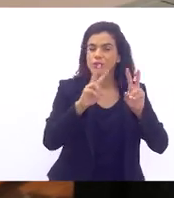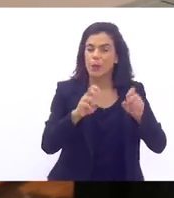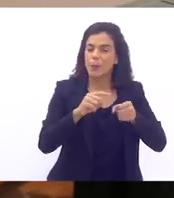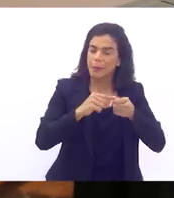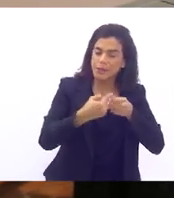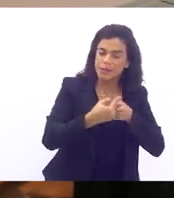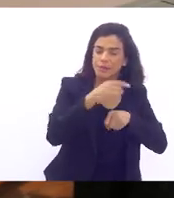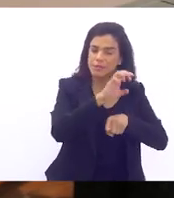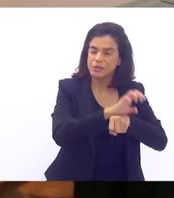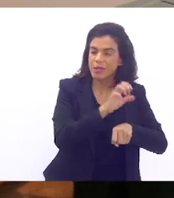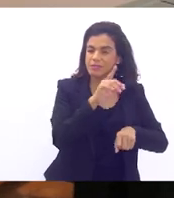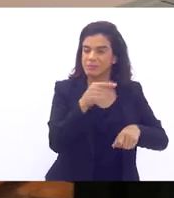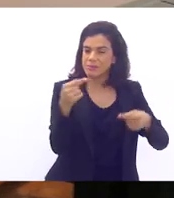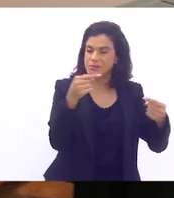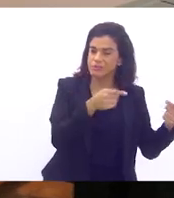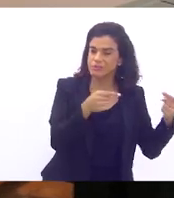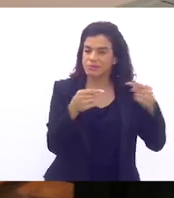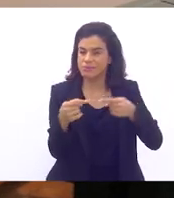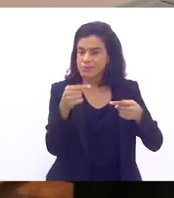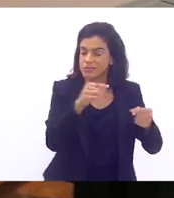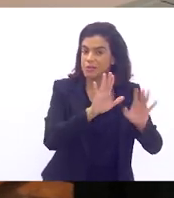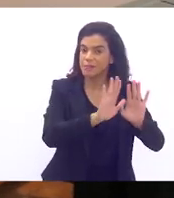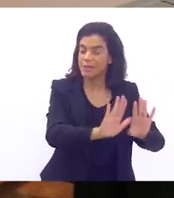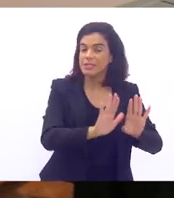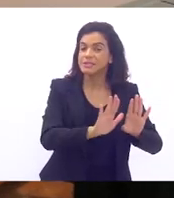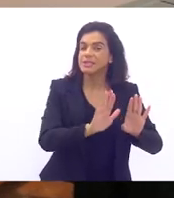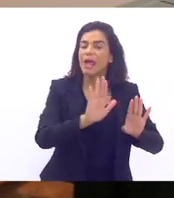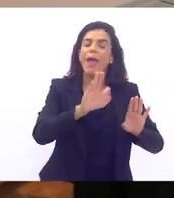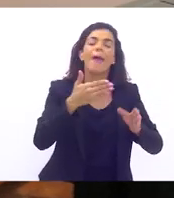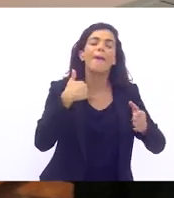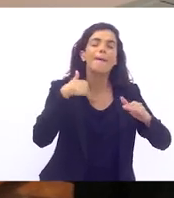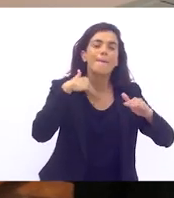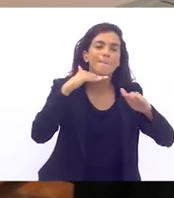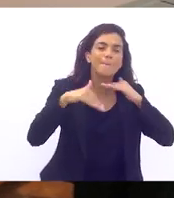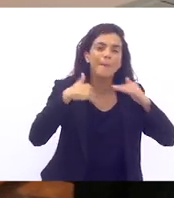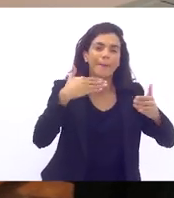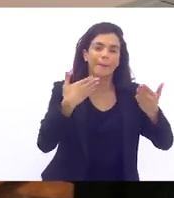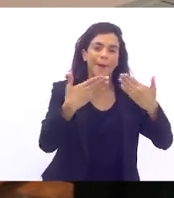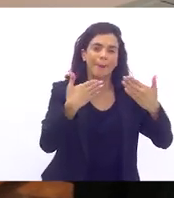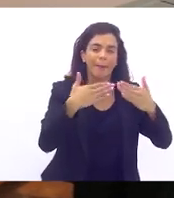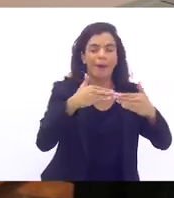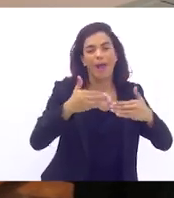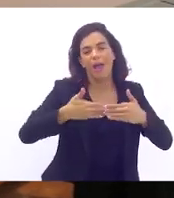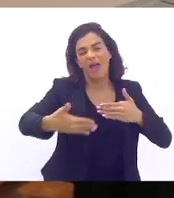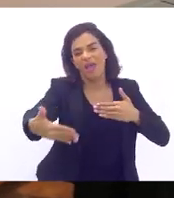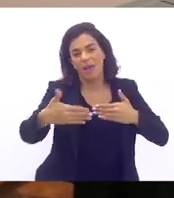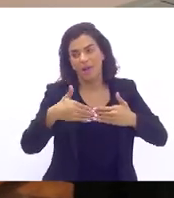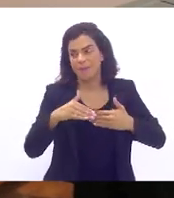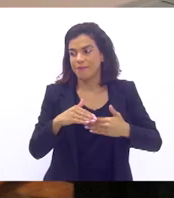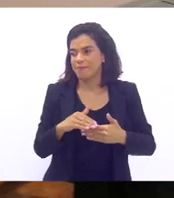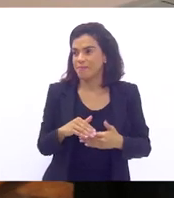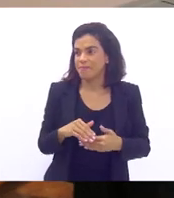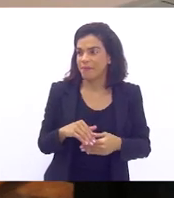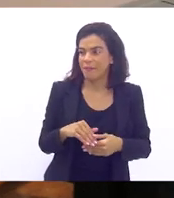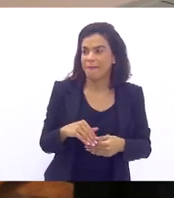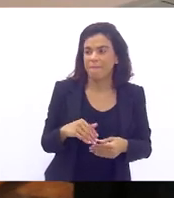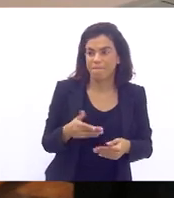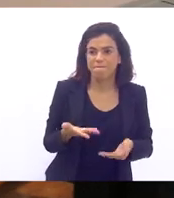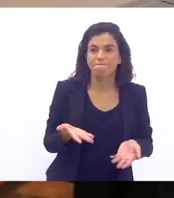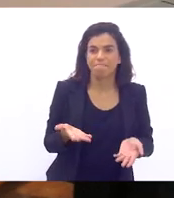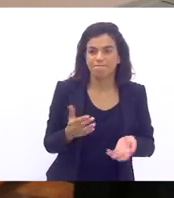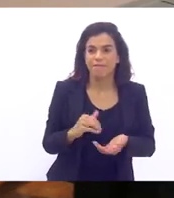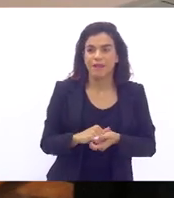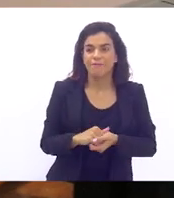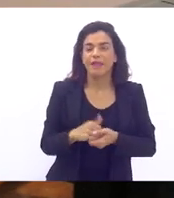estado enfim fica essa essa questão mas eu acho que é papo para mais à frente mas eu só queria deixar claro dizer que Associação